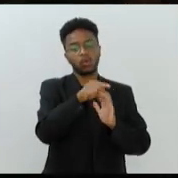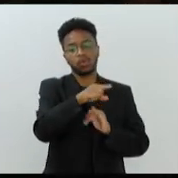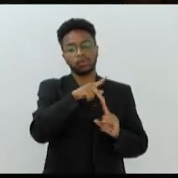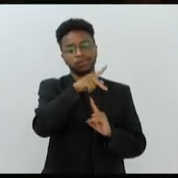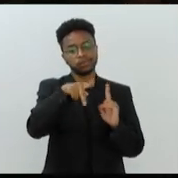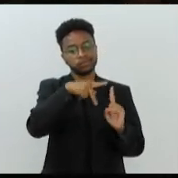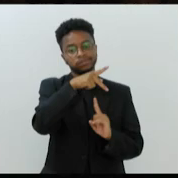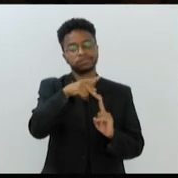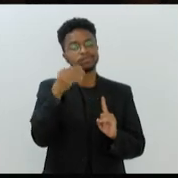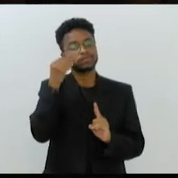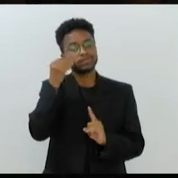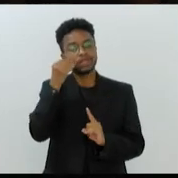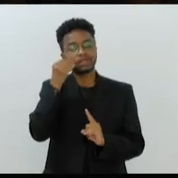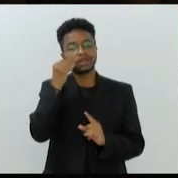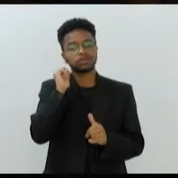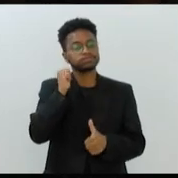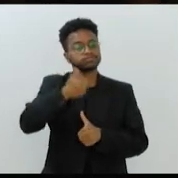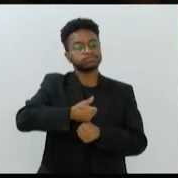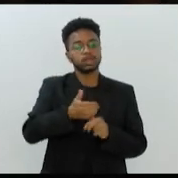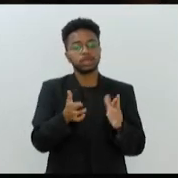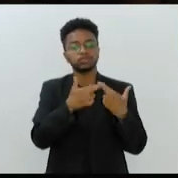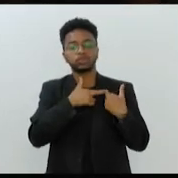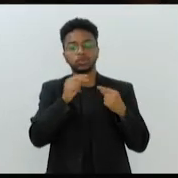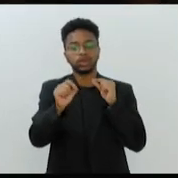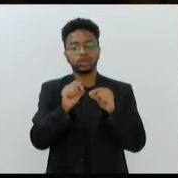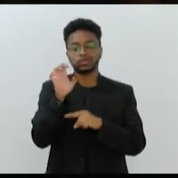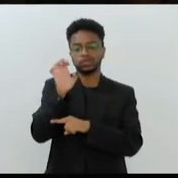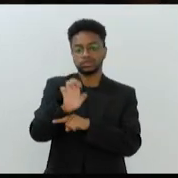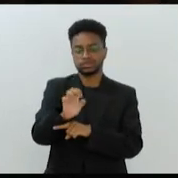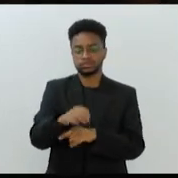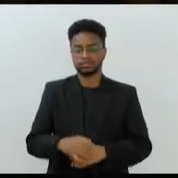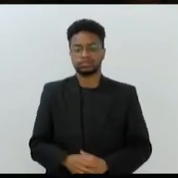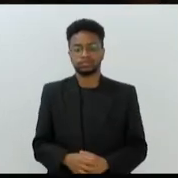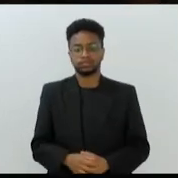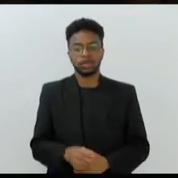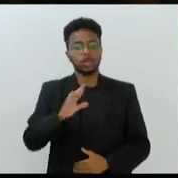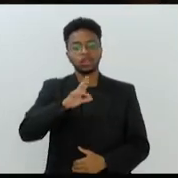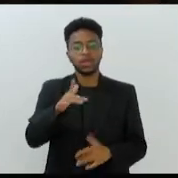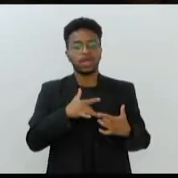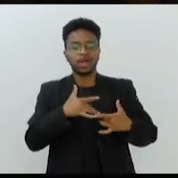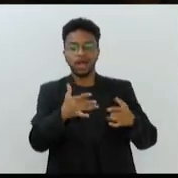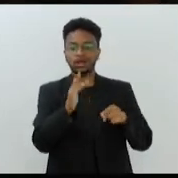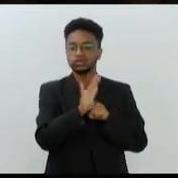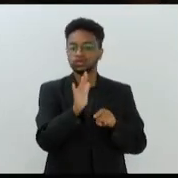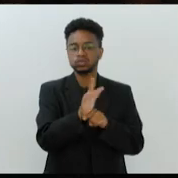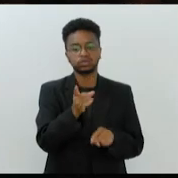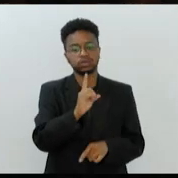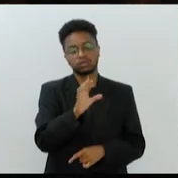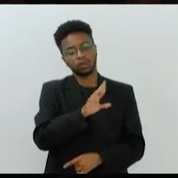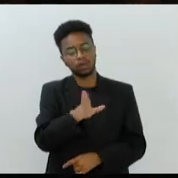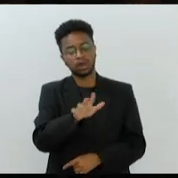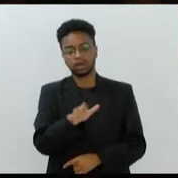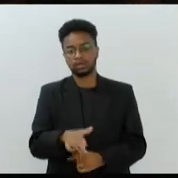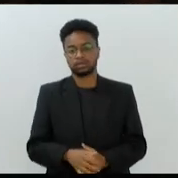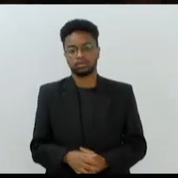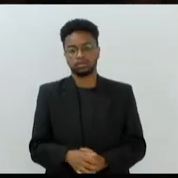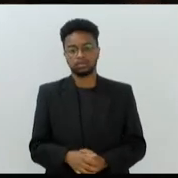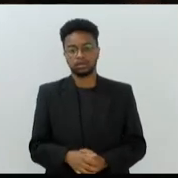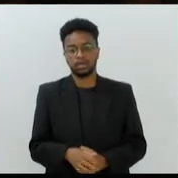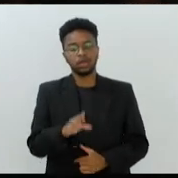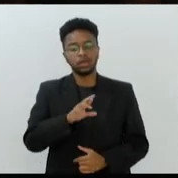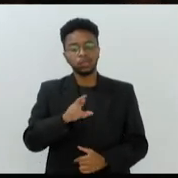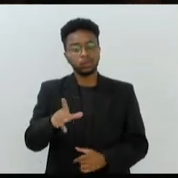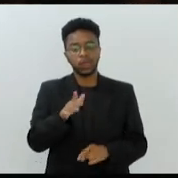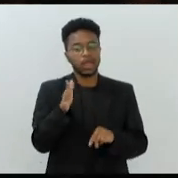uma responsabilidade que é do próprio Estado. Não é favor, não é quebra-galho, não é